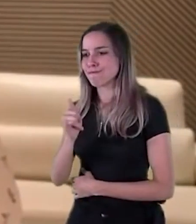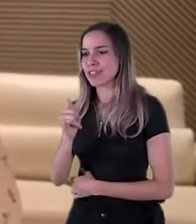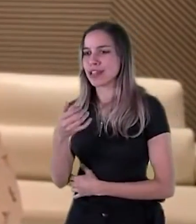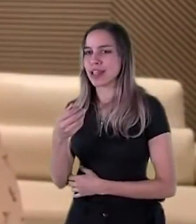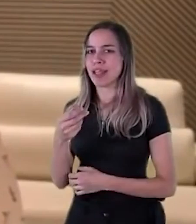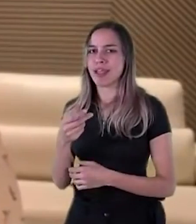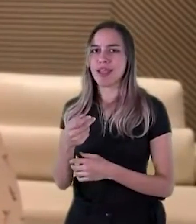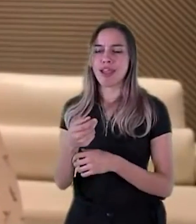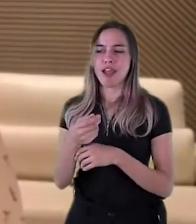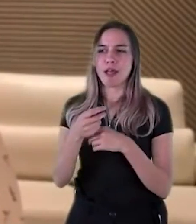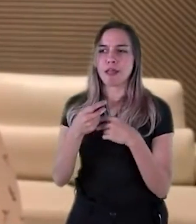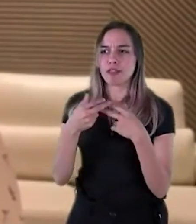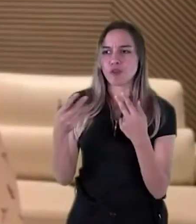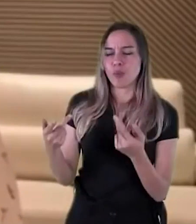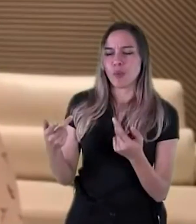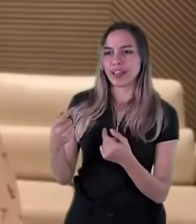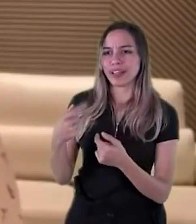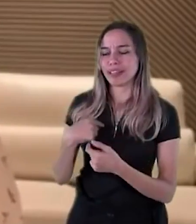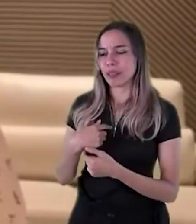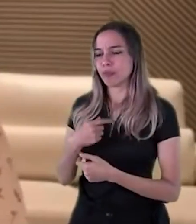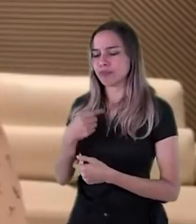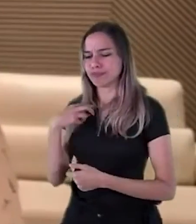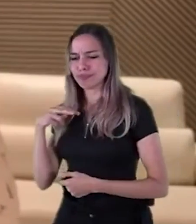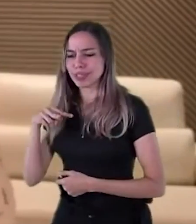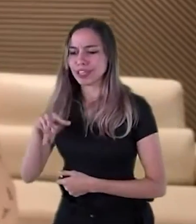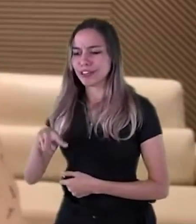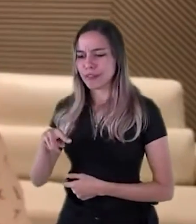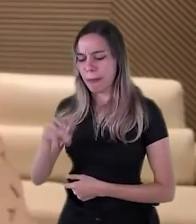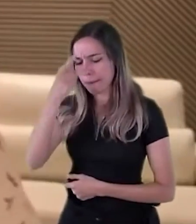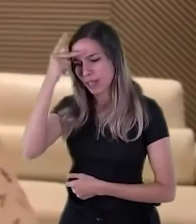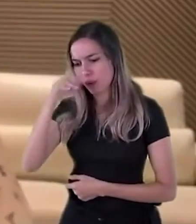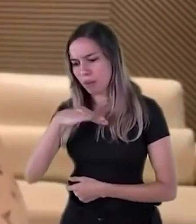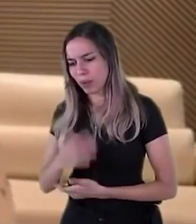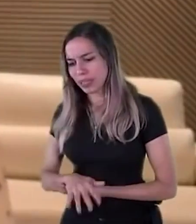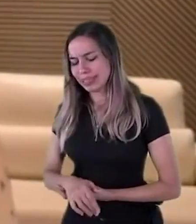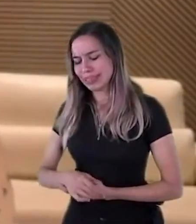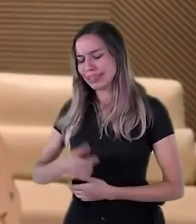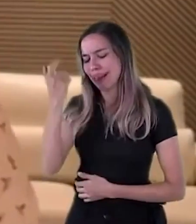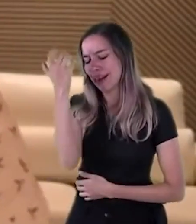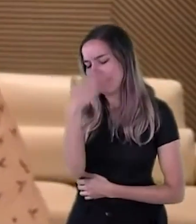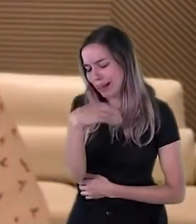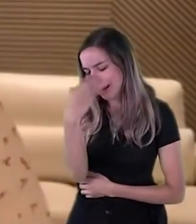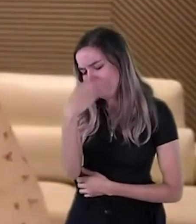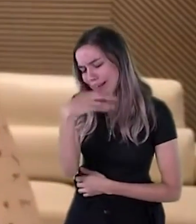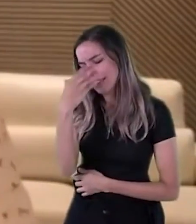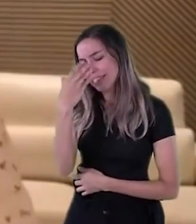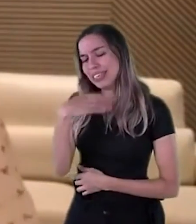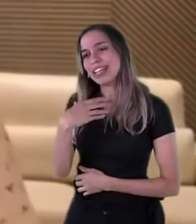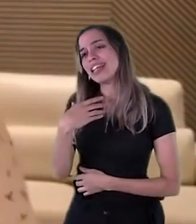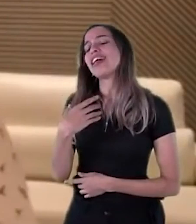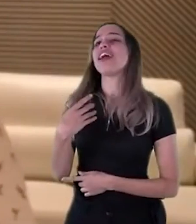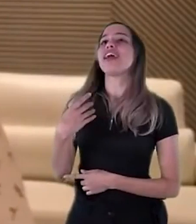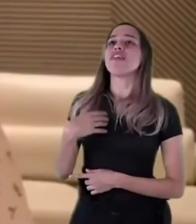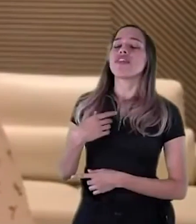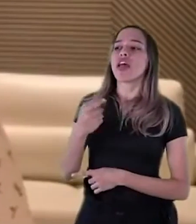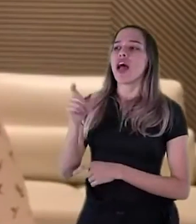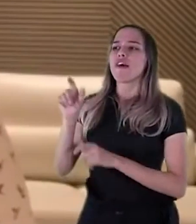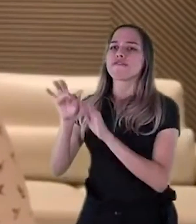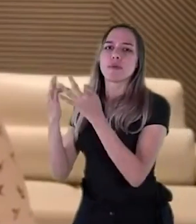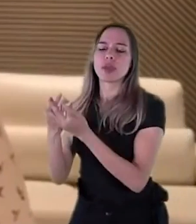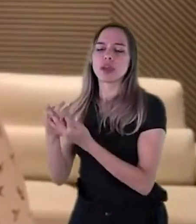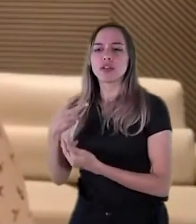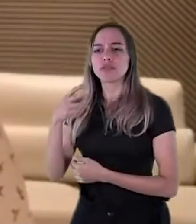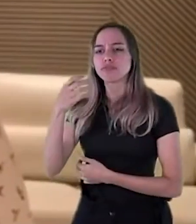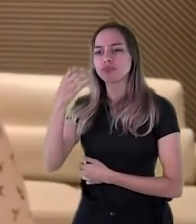familiares. Dependendo da situação, eu precisava de mais apoio do que... Porque a dor do outro me impacta muito, sabe? Eu não